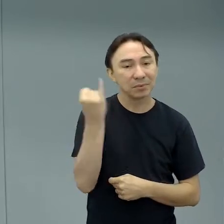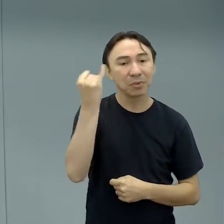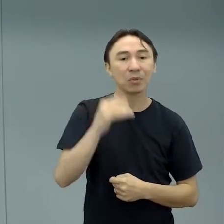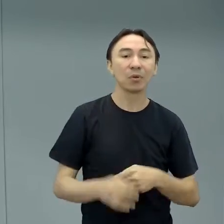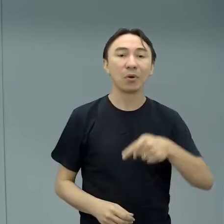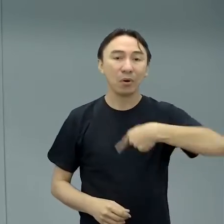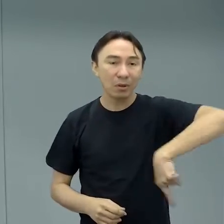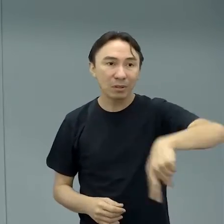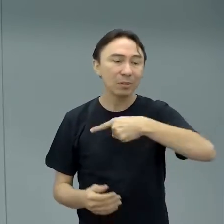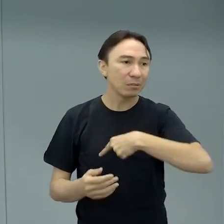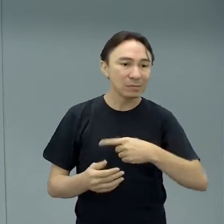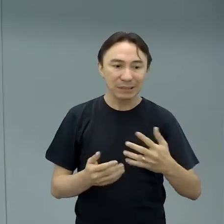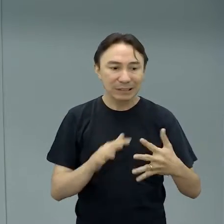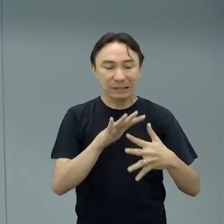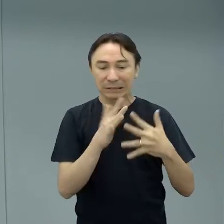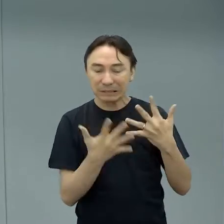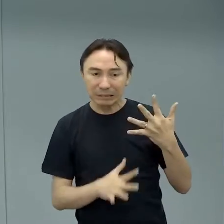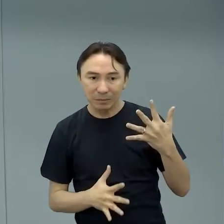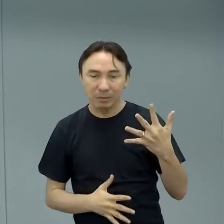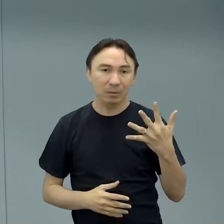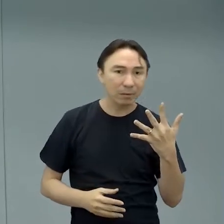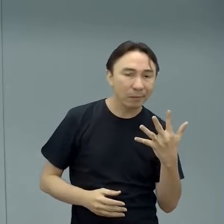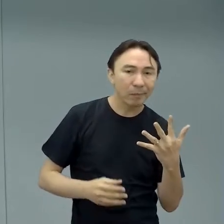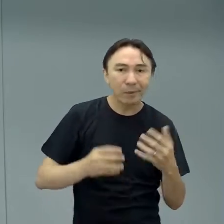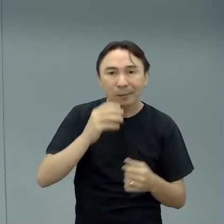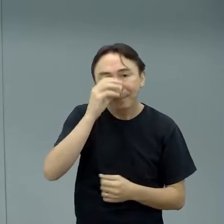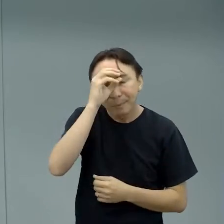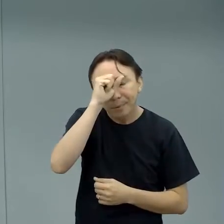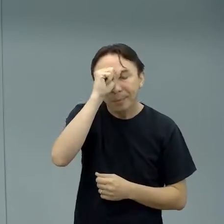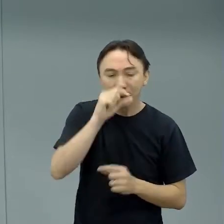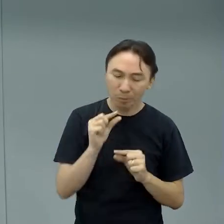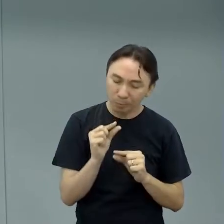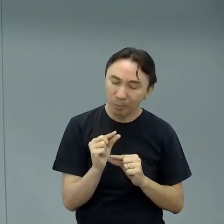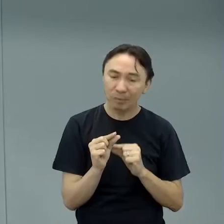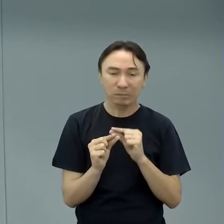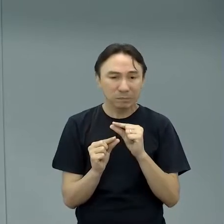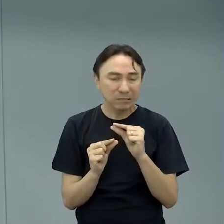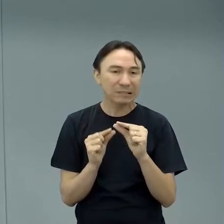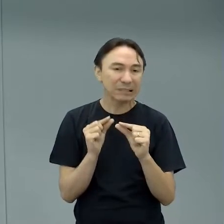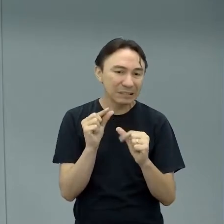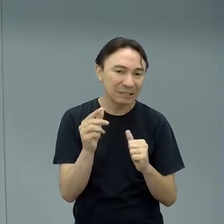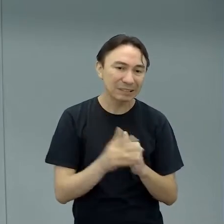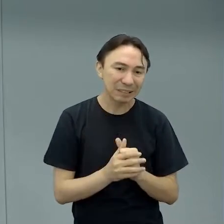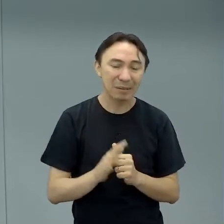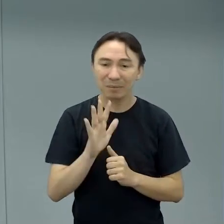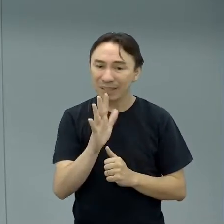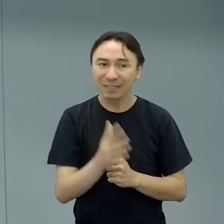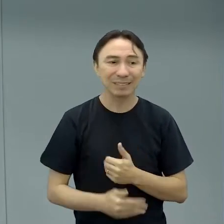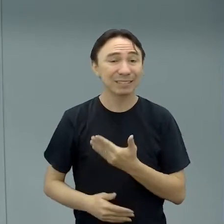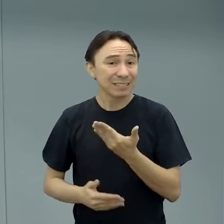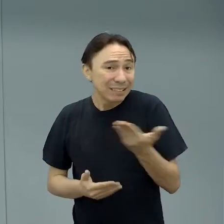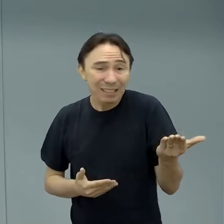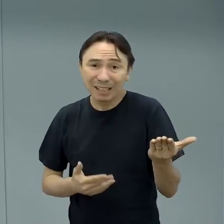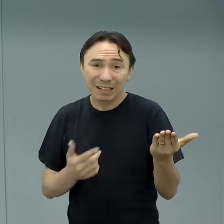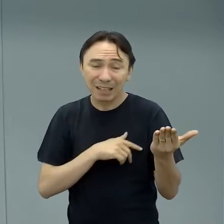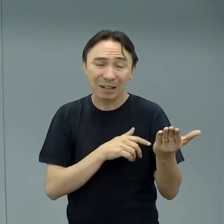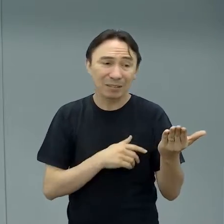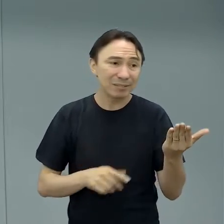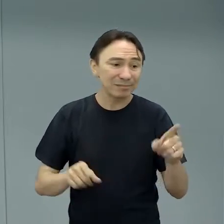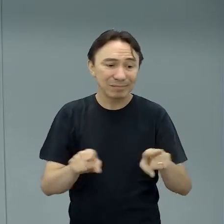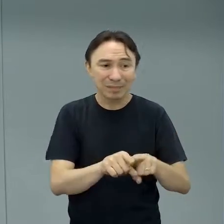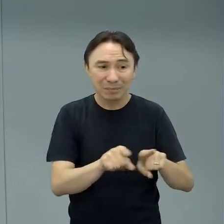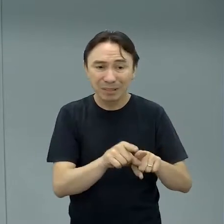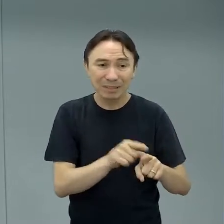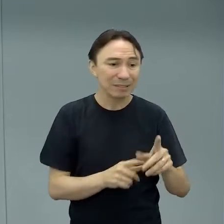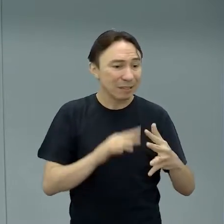sobre Libras, mas que também nem acho que adiantava muito, porque ele também não estava alfabetizado, né, em Libras. Então,